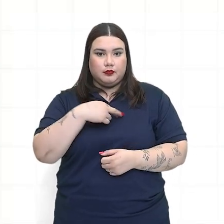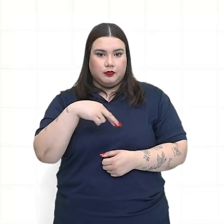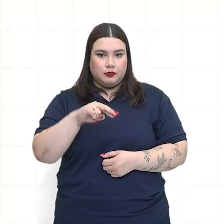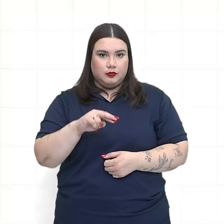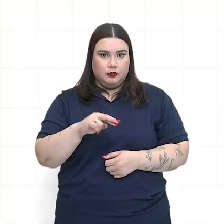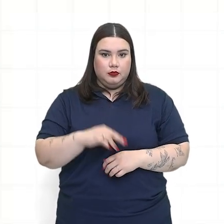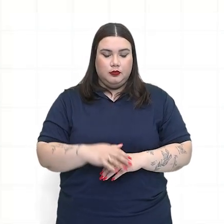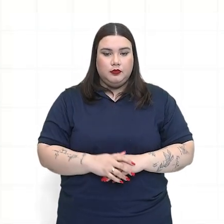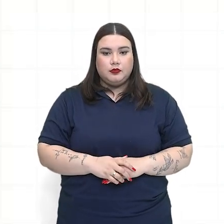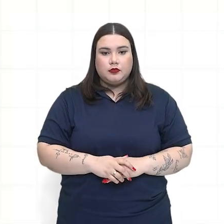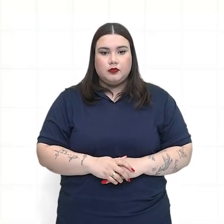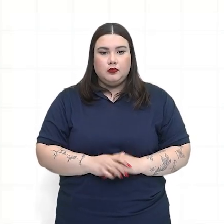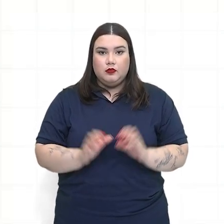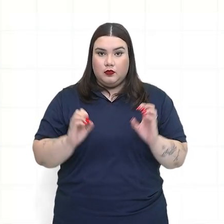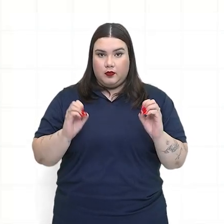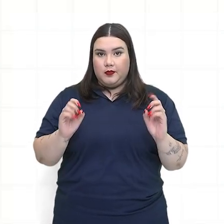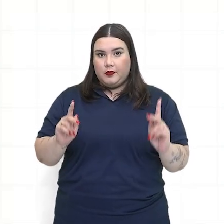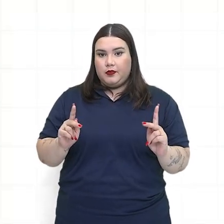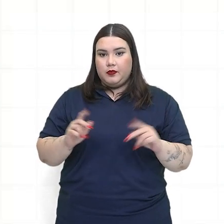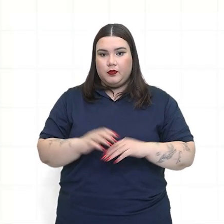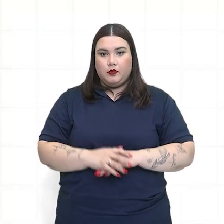religião. Ok?